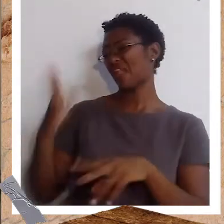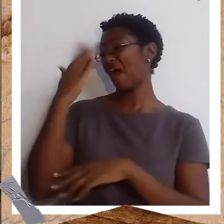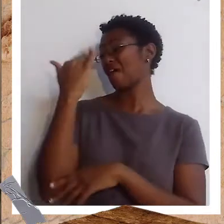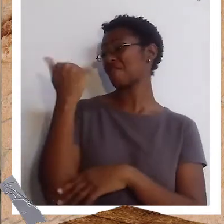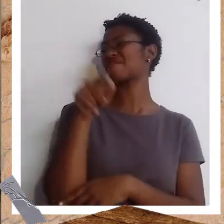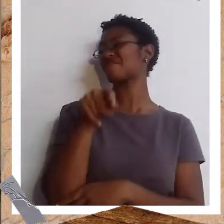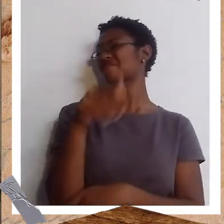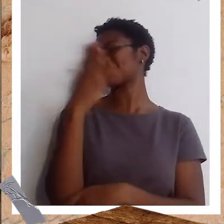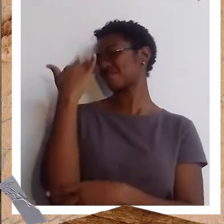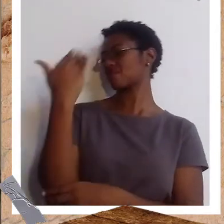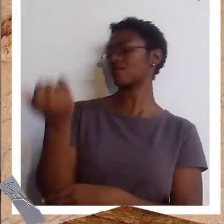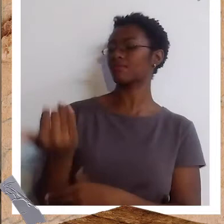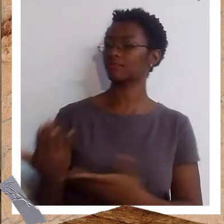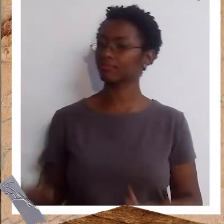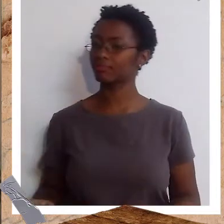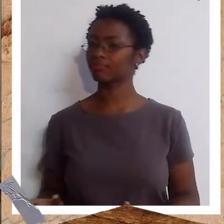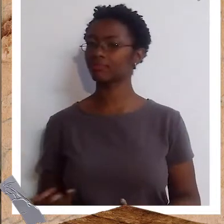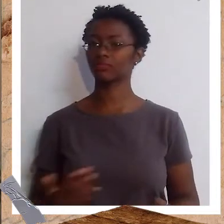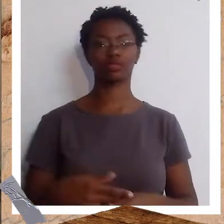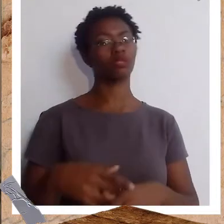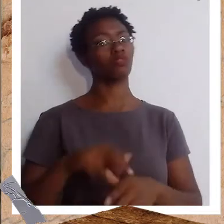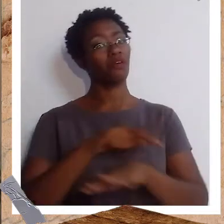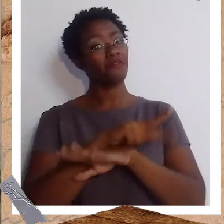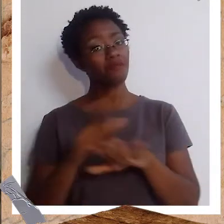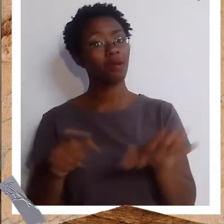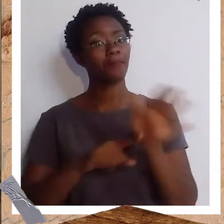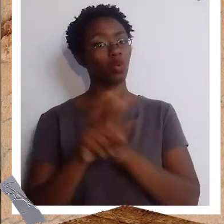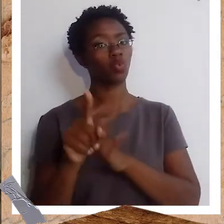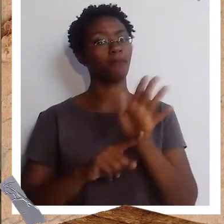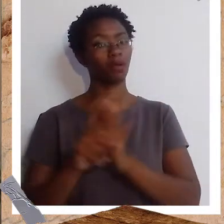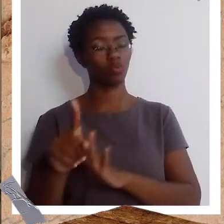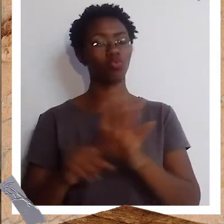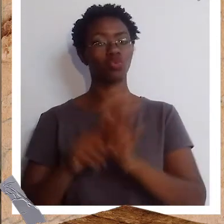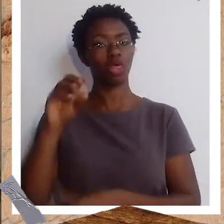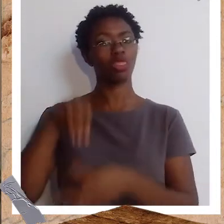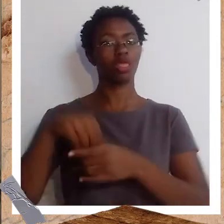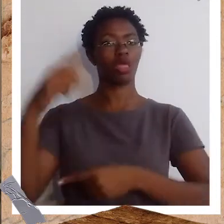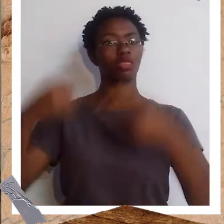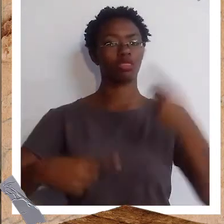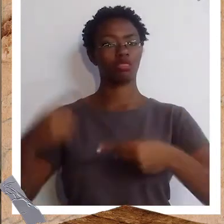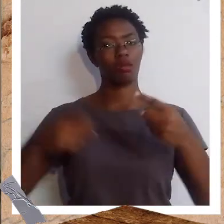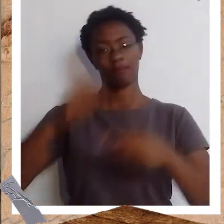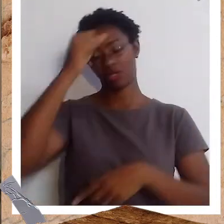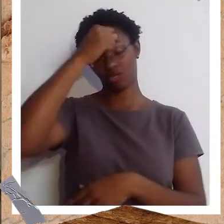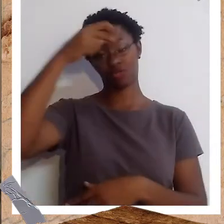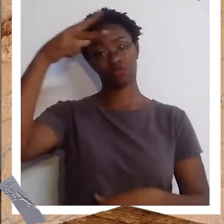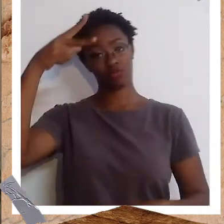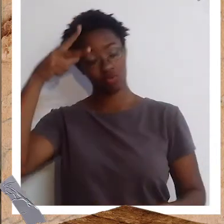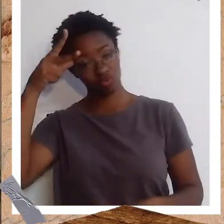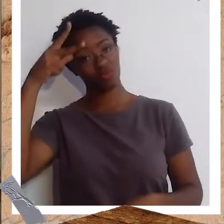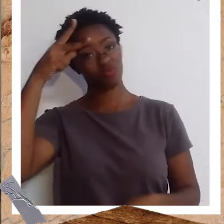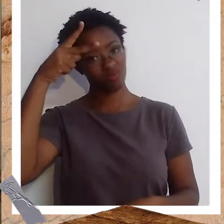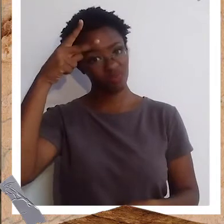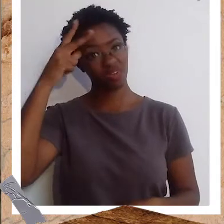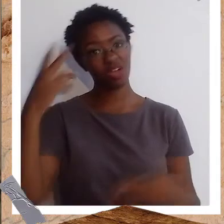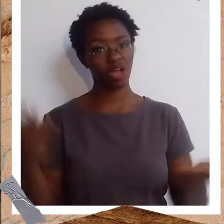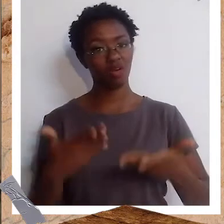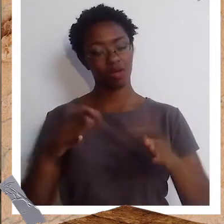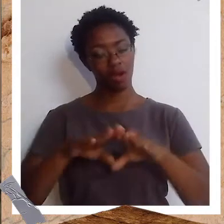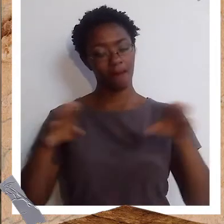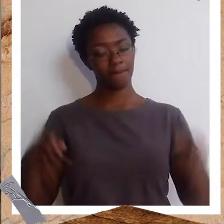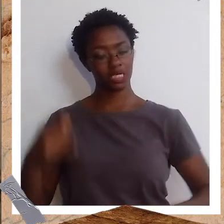acontece? Portanto, acho que essas são uma série de questões que estão no debate público, né, estão sendo colocadas à mesa agora de uma